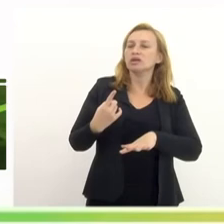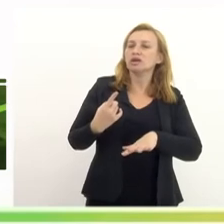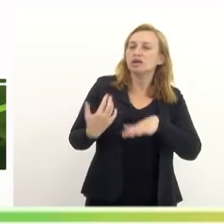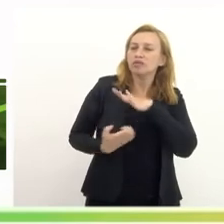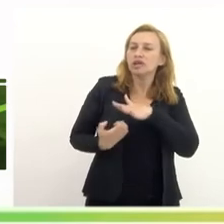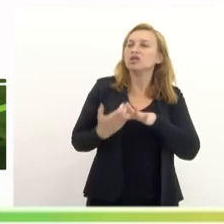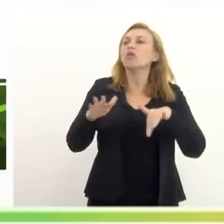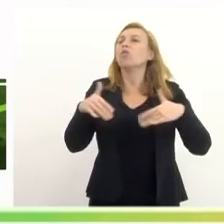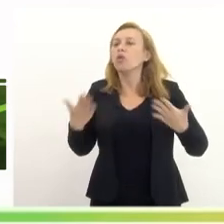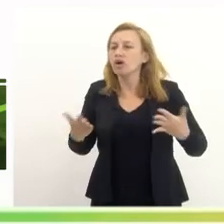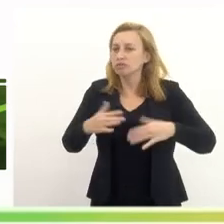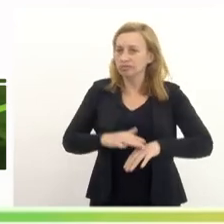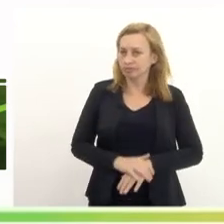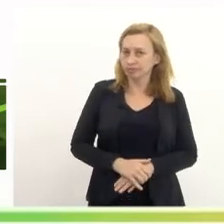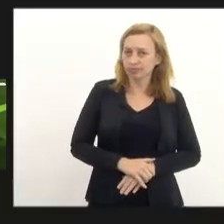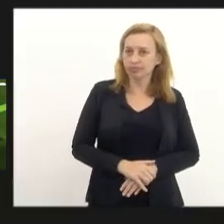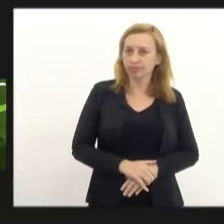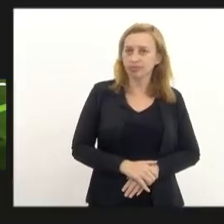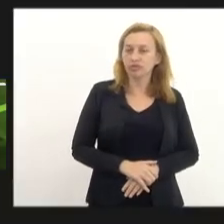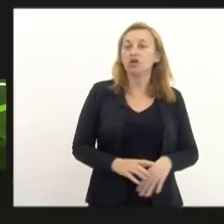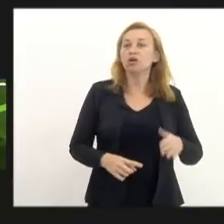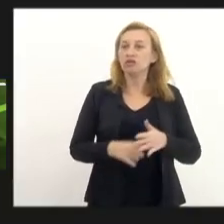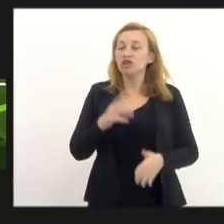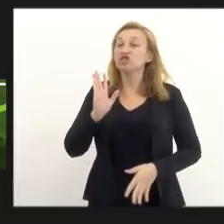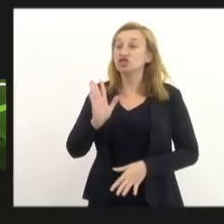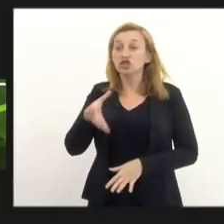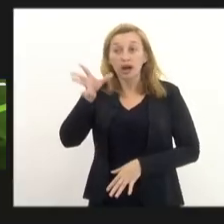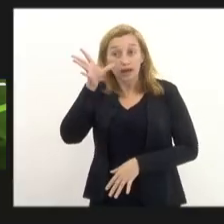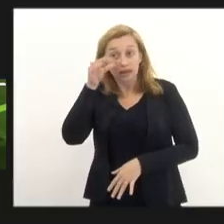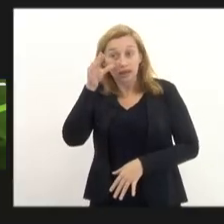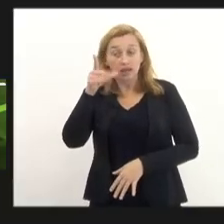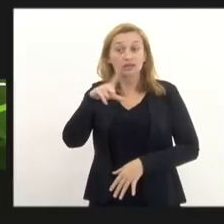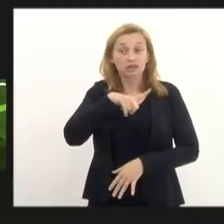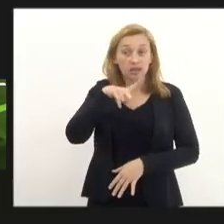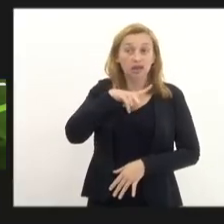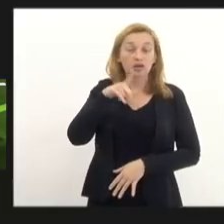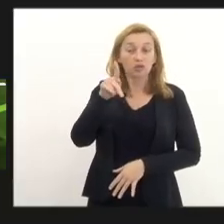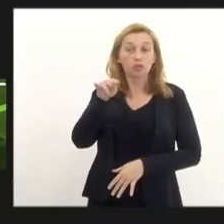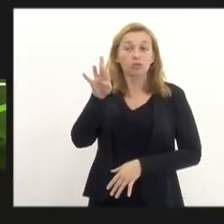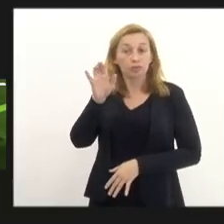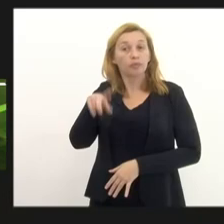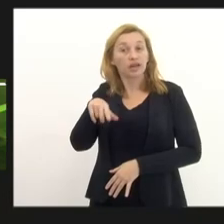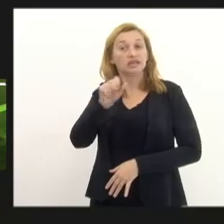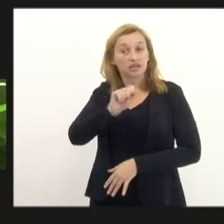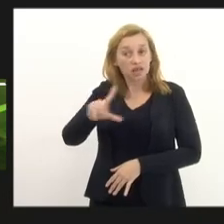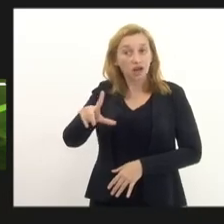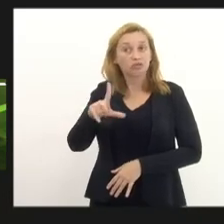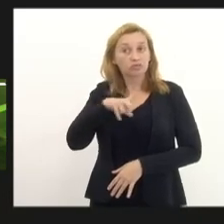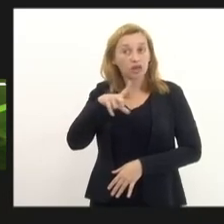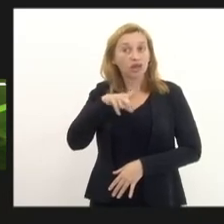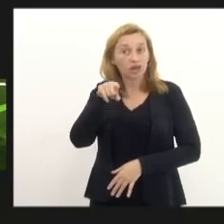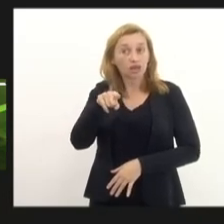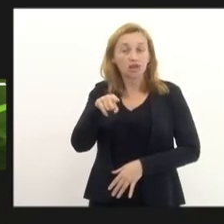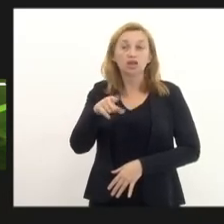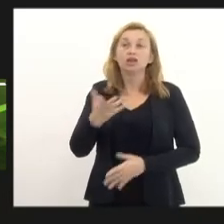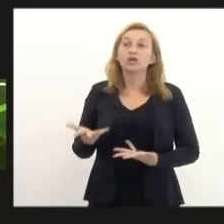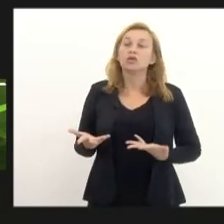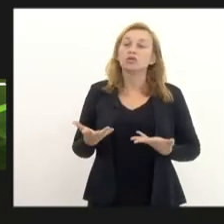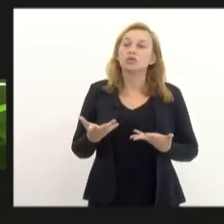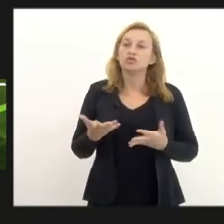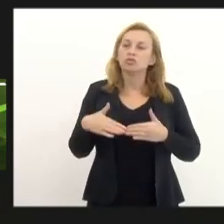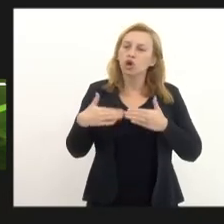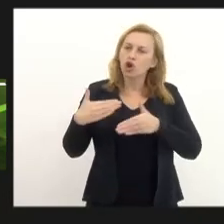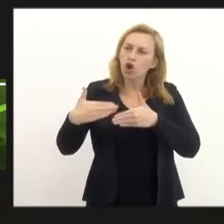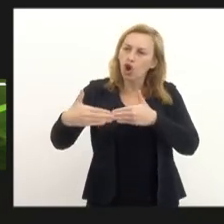né? Sim. Uma vez que vocês têm interesse, o pré-sal ele tem aí, né, ainda uma